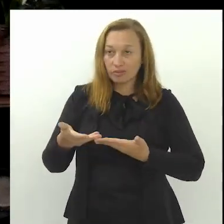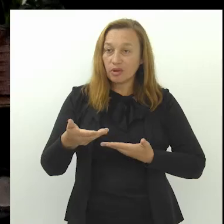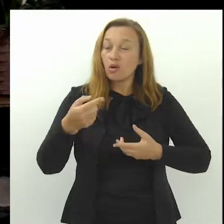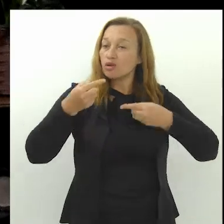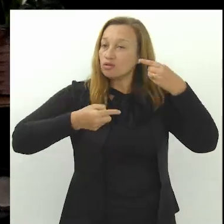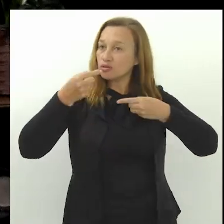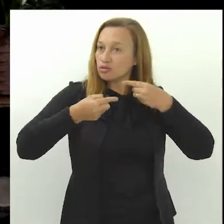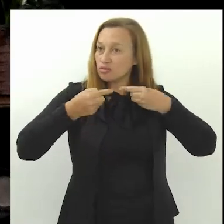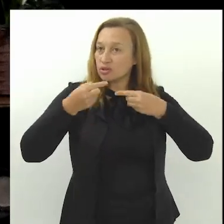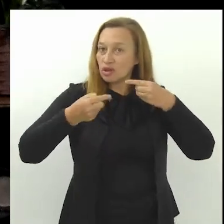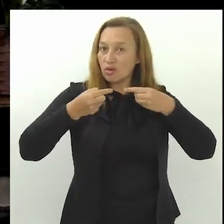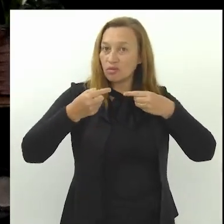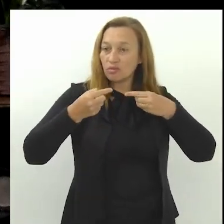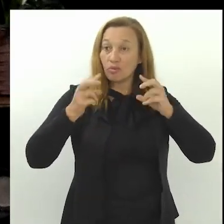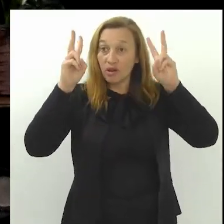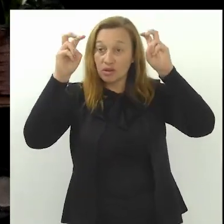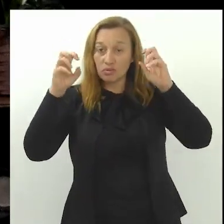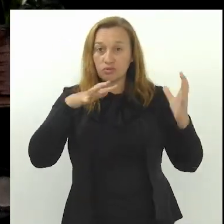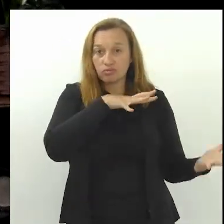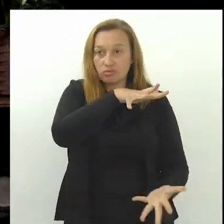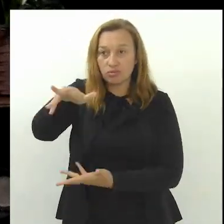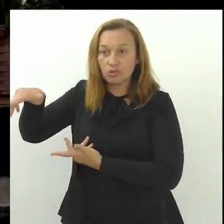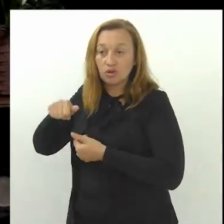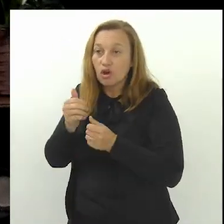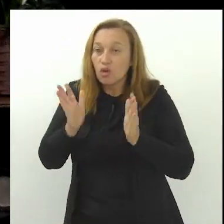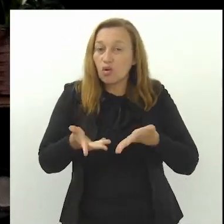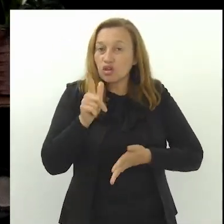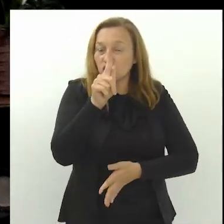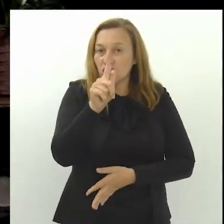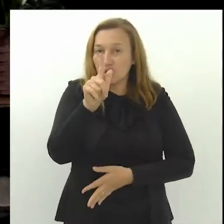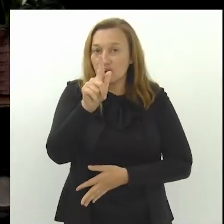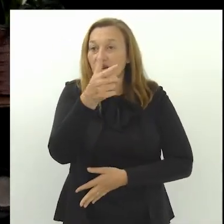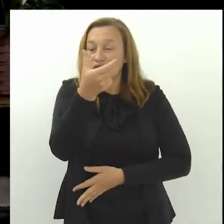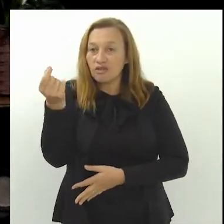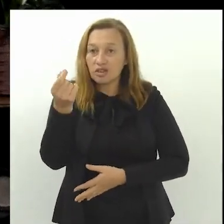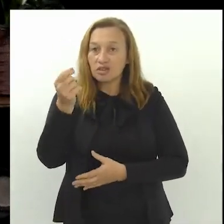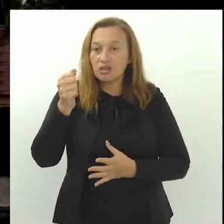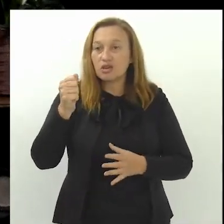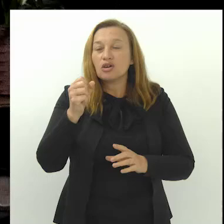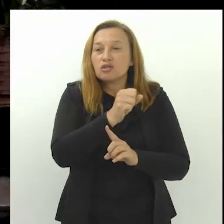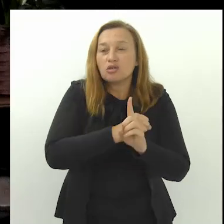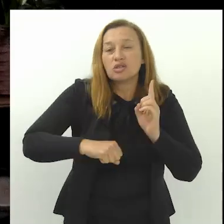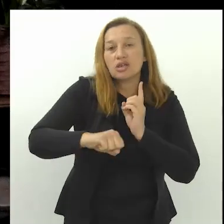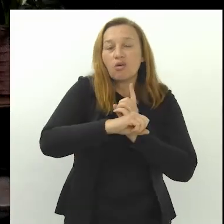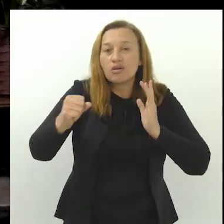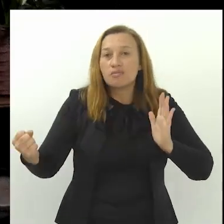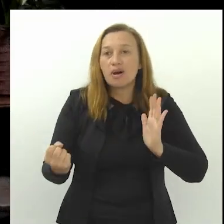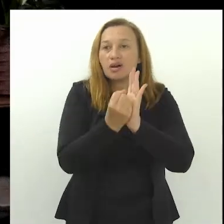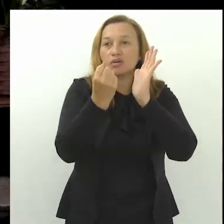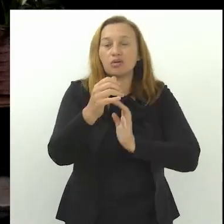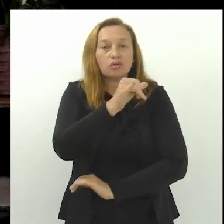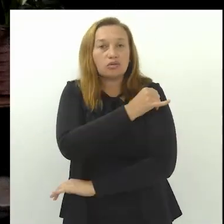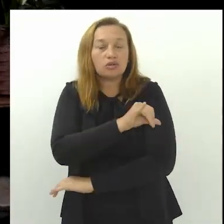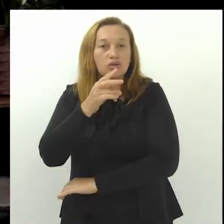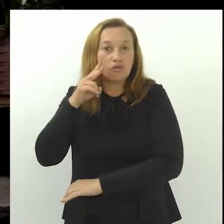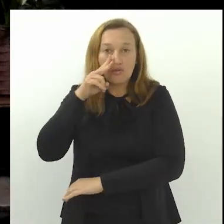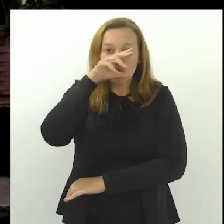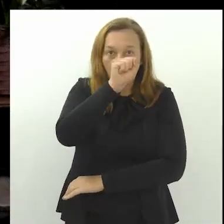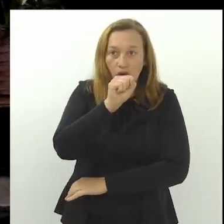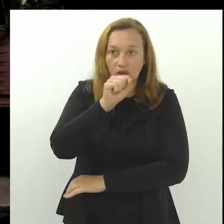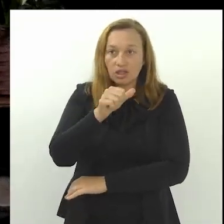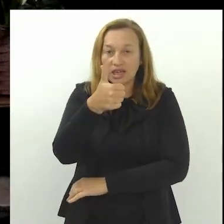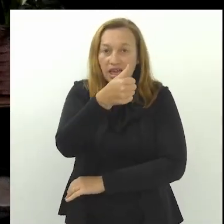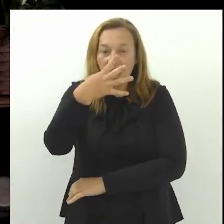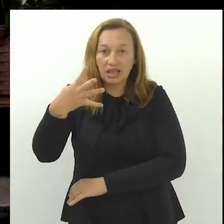para uma discussão internacional e, hoje, o G20 social, né? Aquilo que impactou o Rio de Janeiro